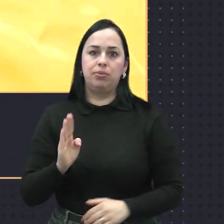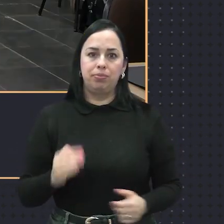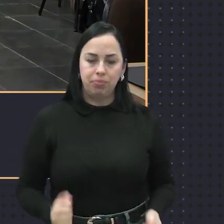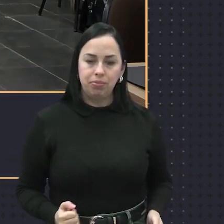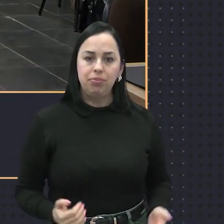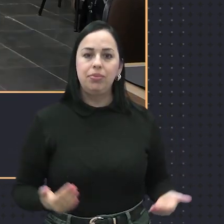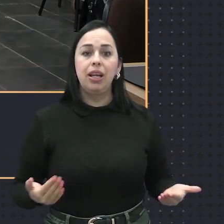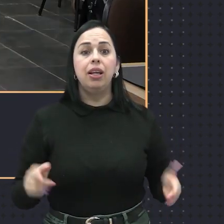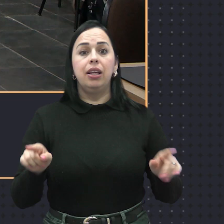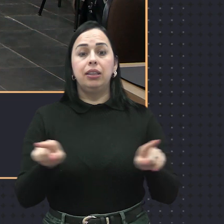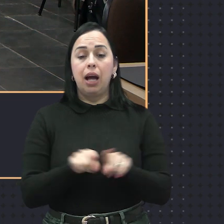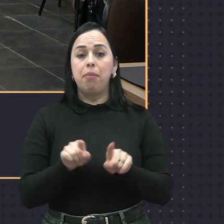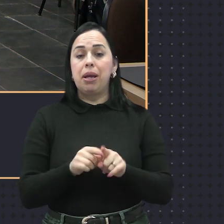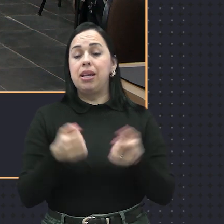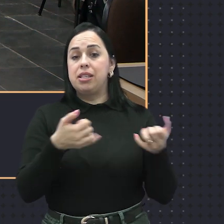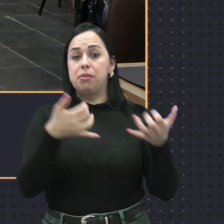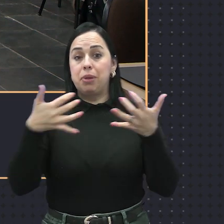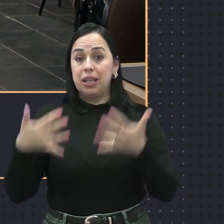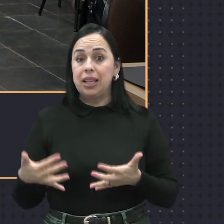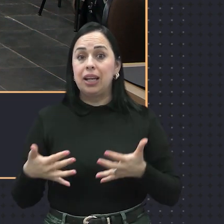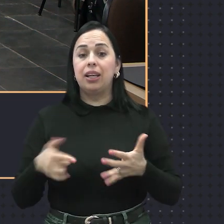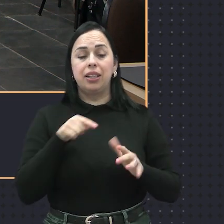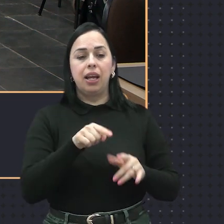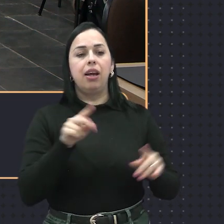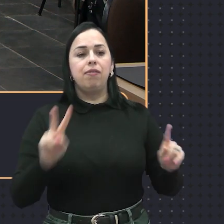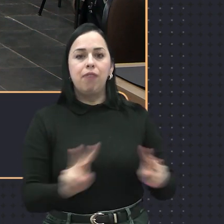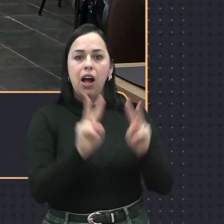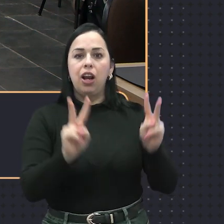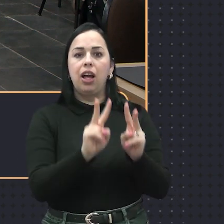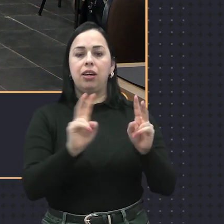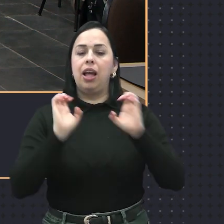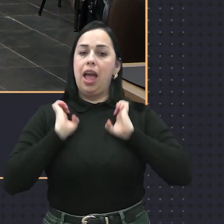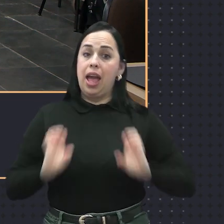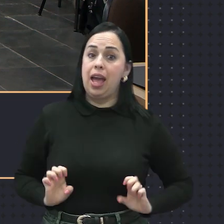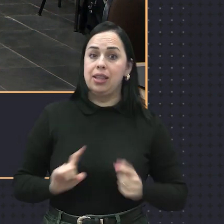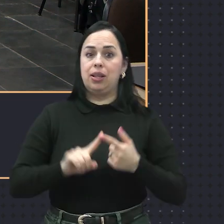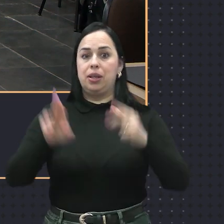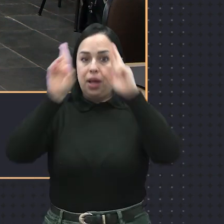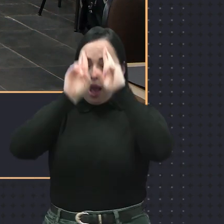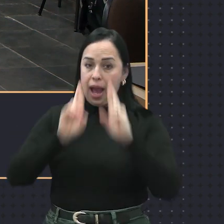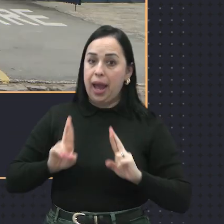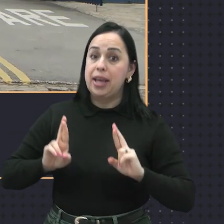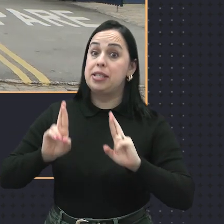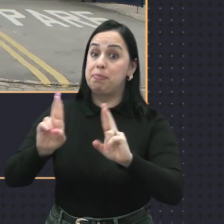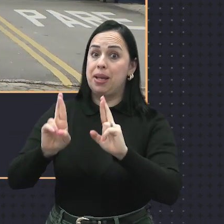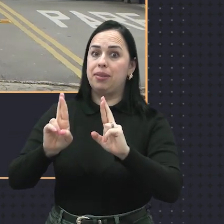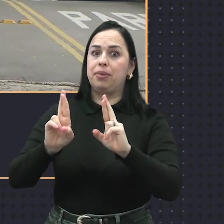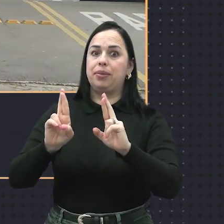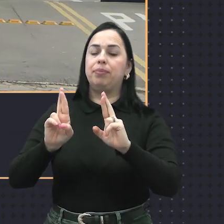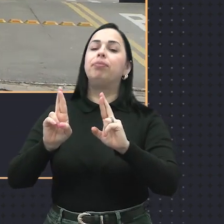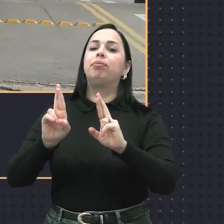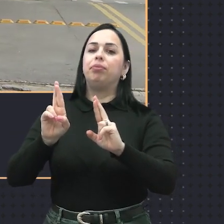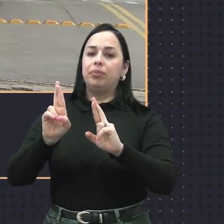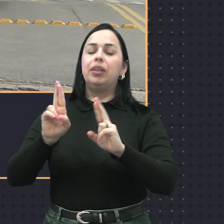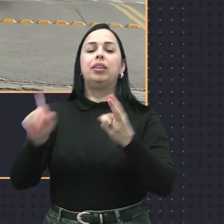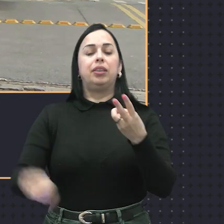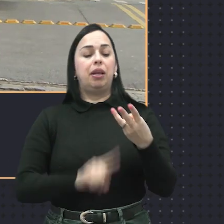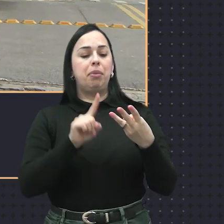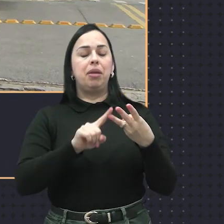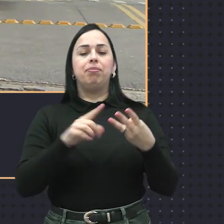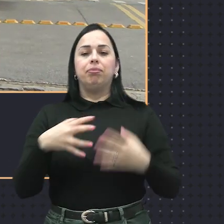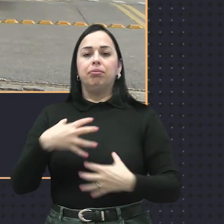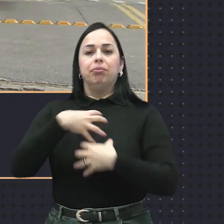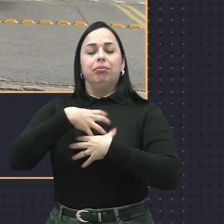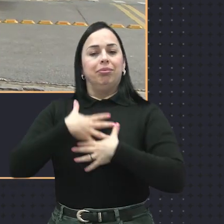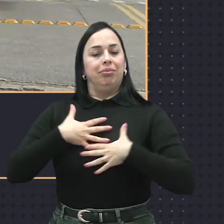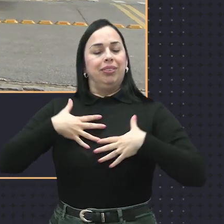cidadania. A lei também busca resgatar nos jovens valores como ética, respeito ao cumprimento de atos solenes e